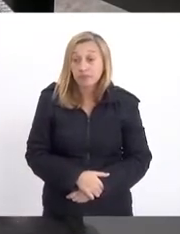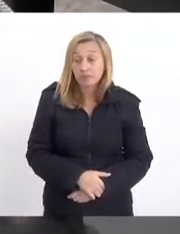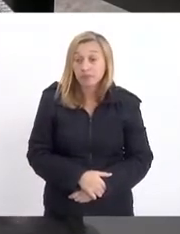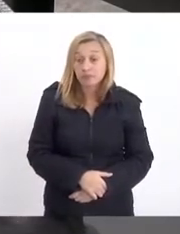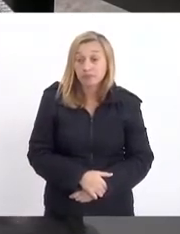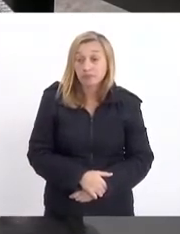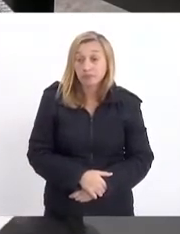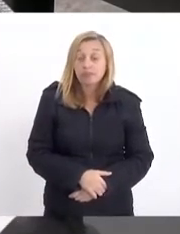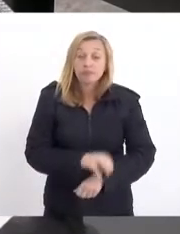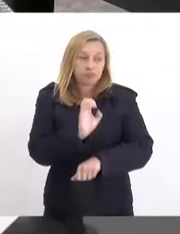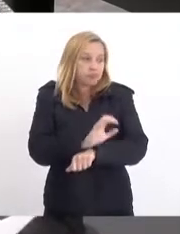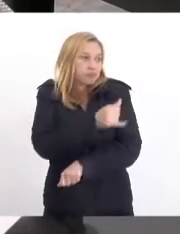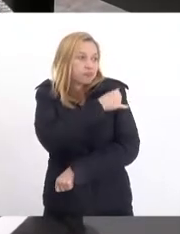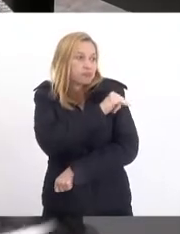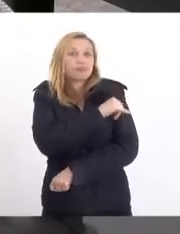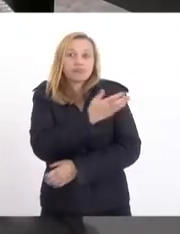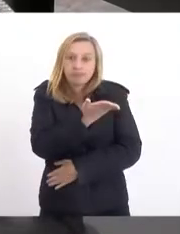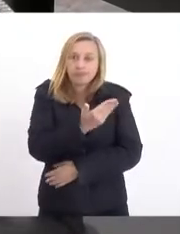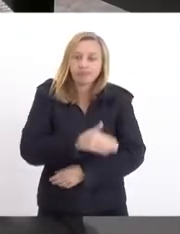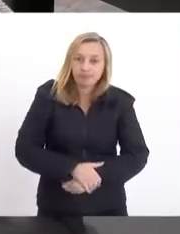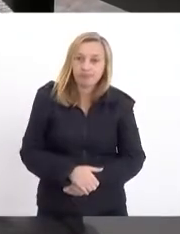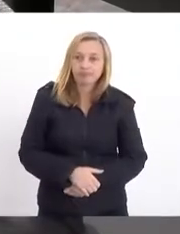não é? Estado do Rio de Janeiro.